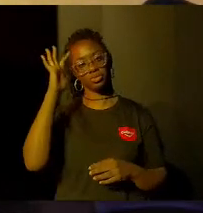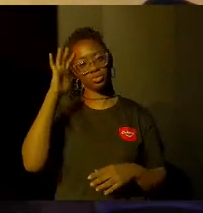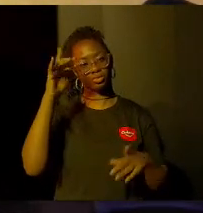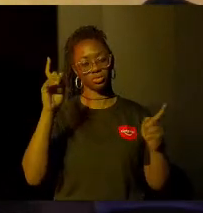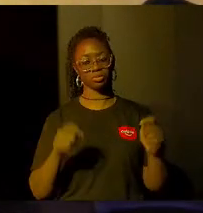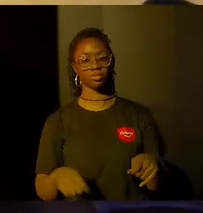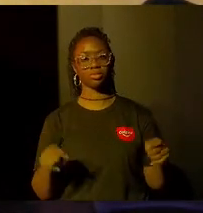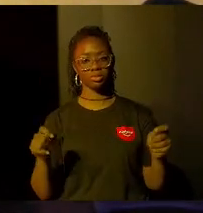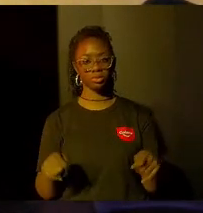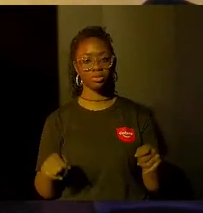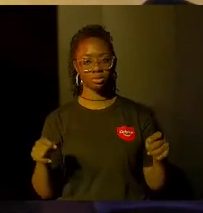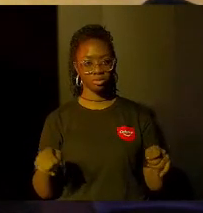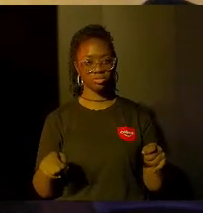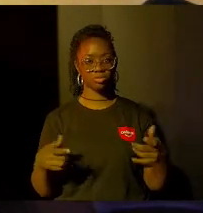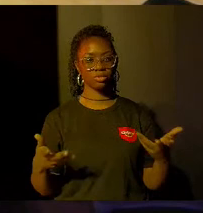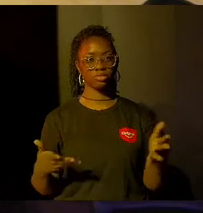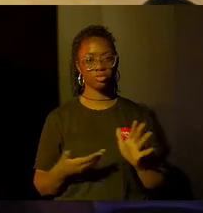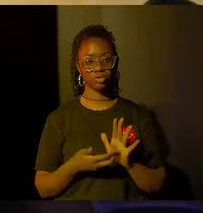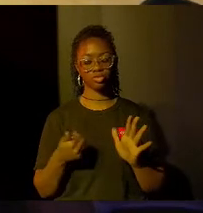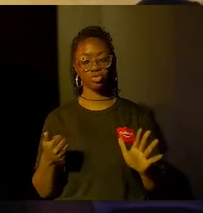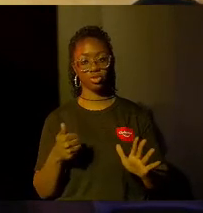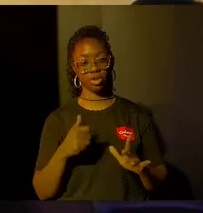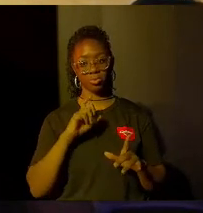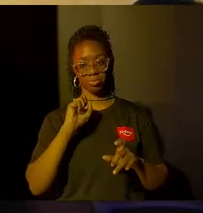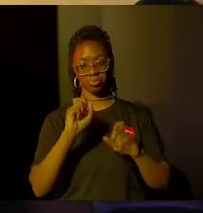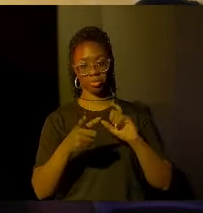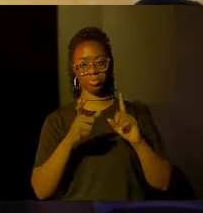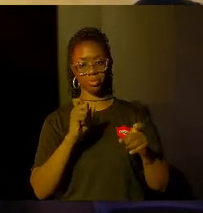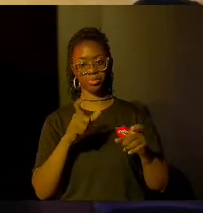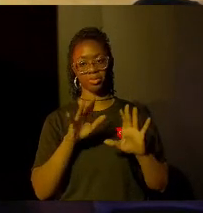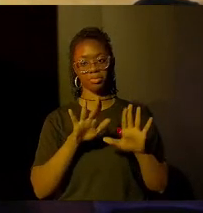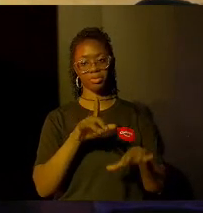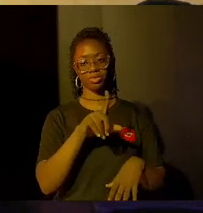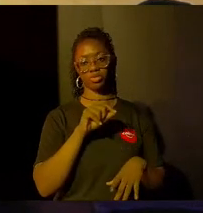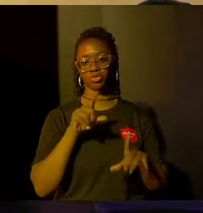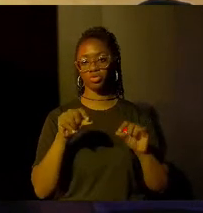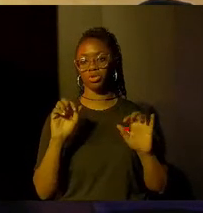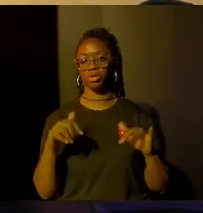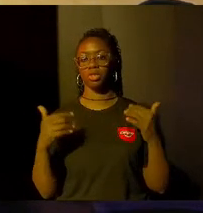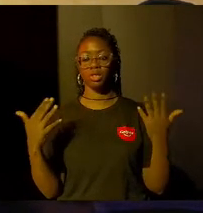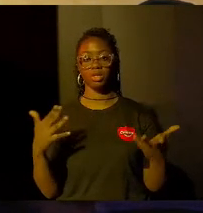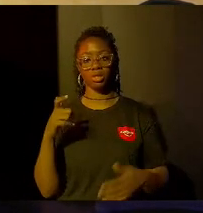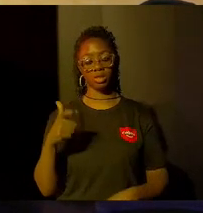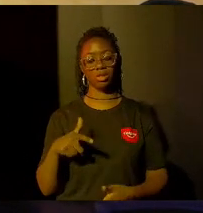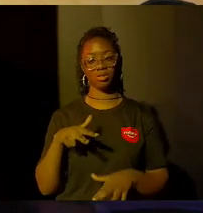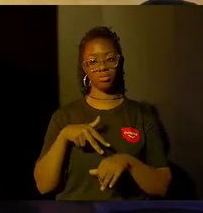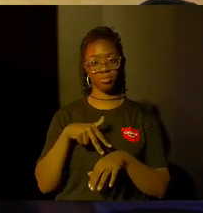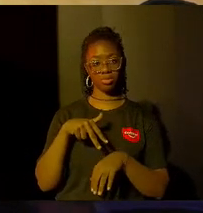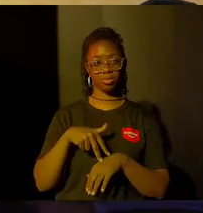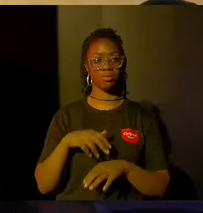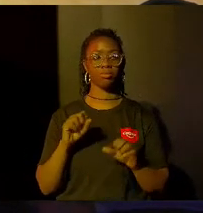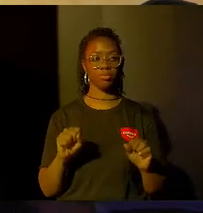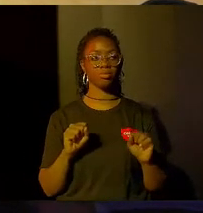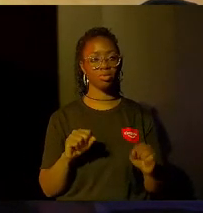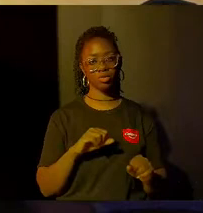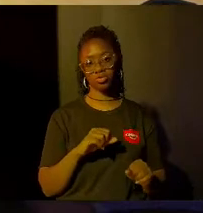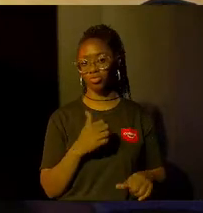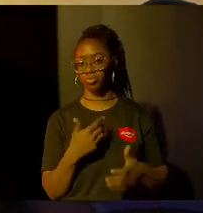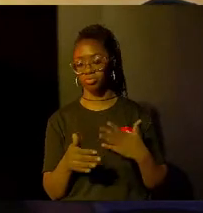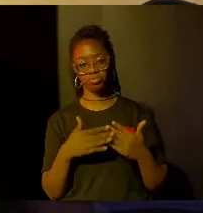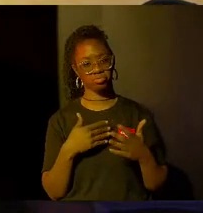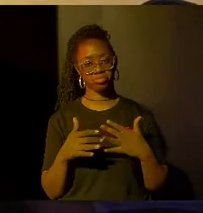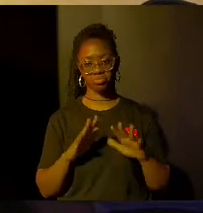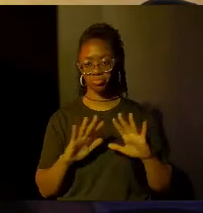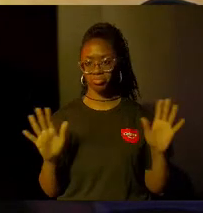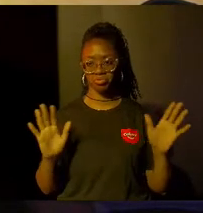ele vai refutar o xingamento e ele vai escolher quem ele quer ser ele vai ser o Wellington Washington Jonathan Claudia